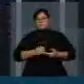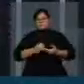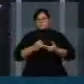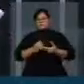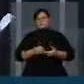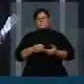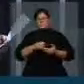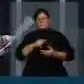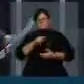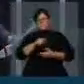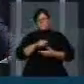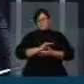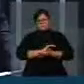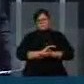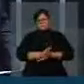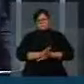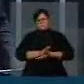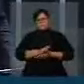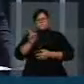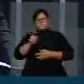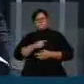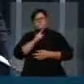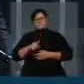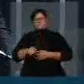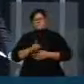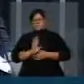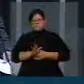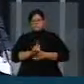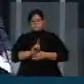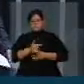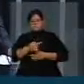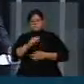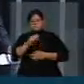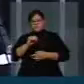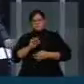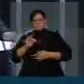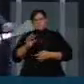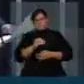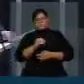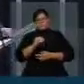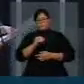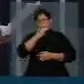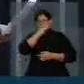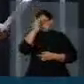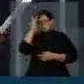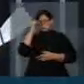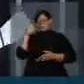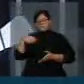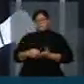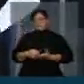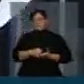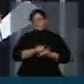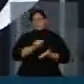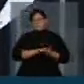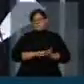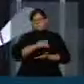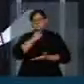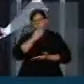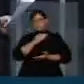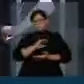veto, já que 70% de todos aqueles que pagavam essa multa,